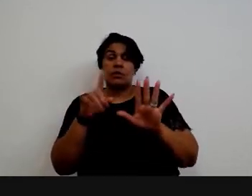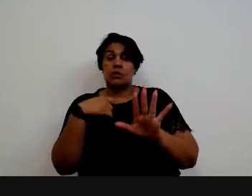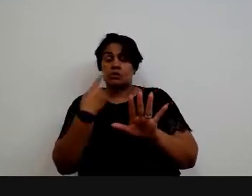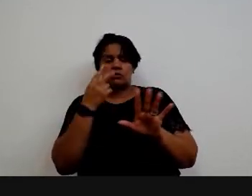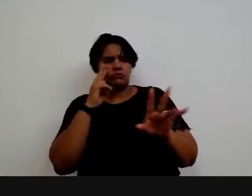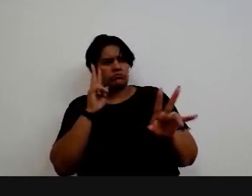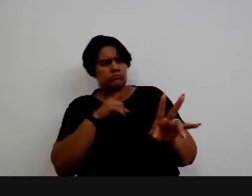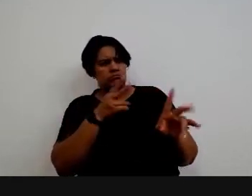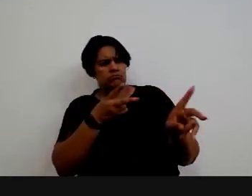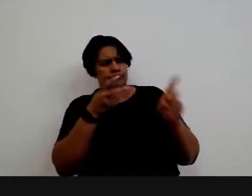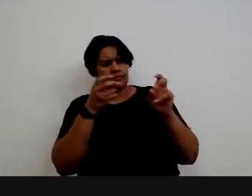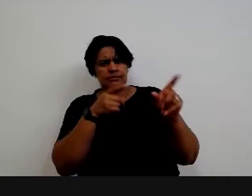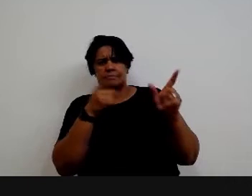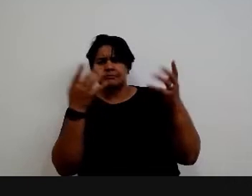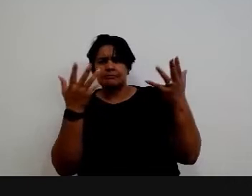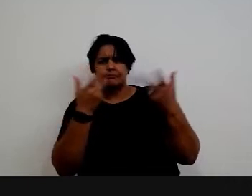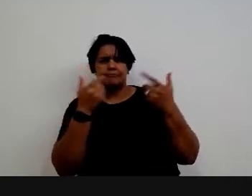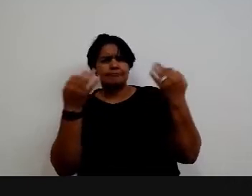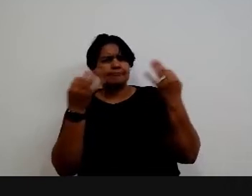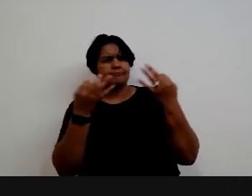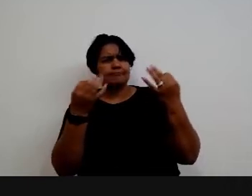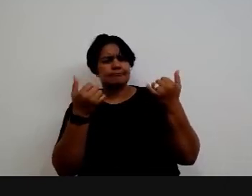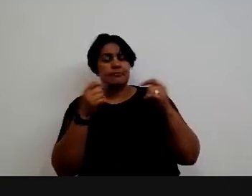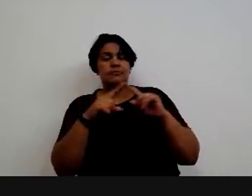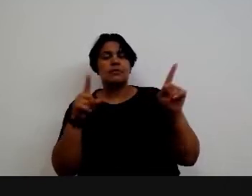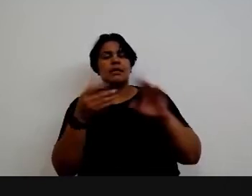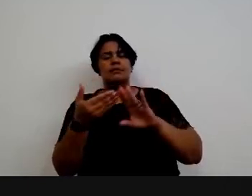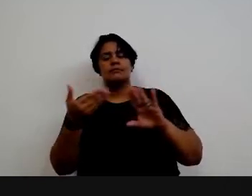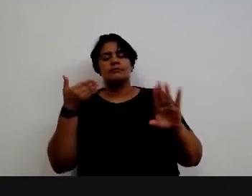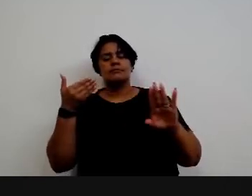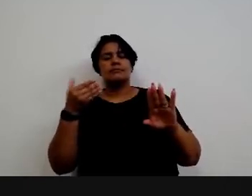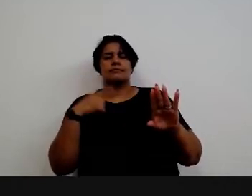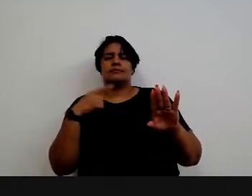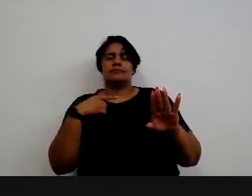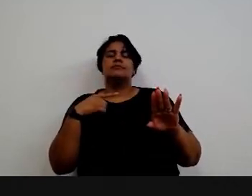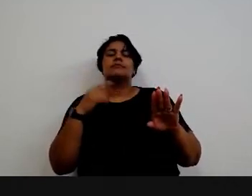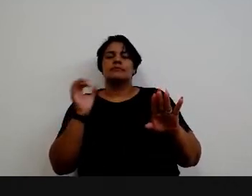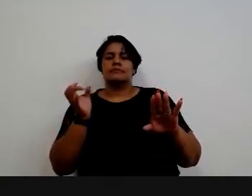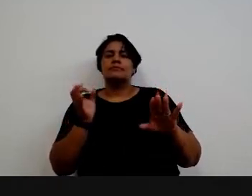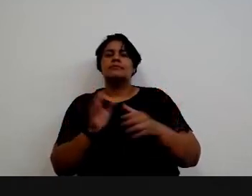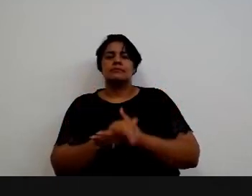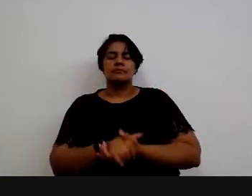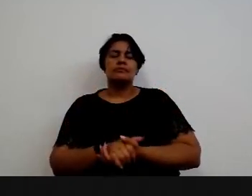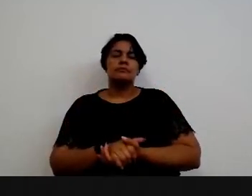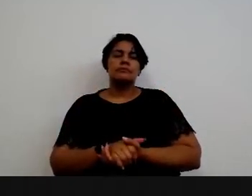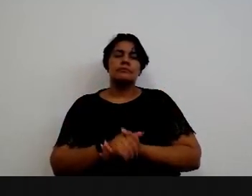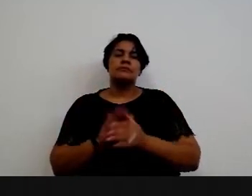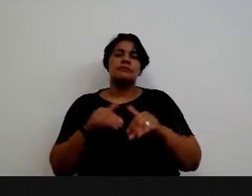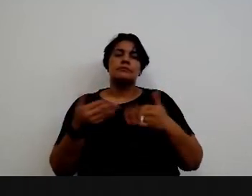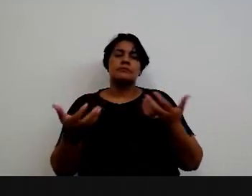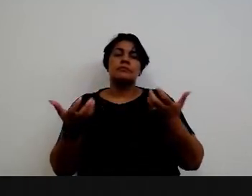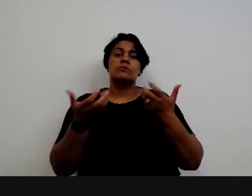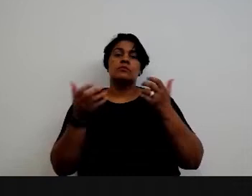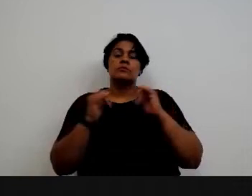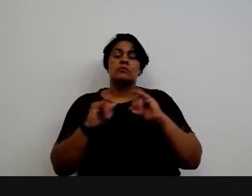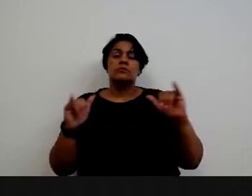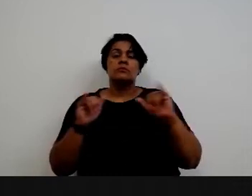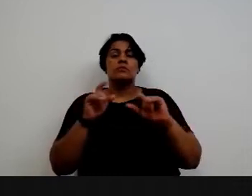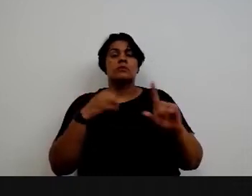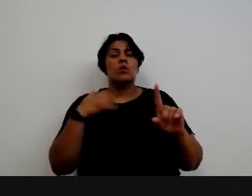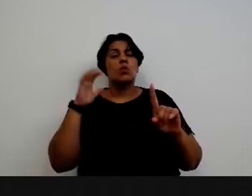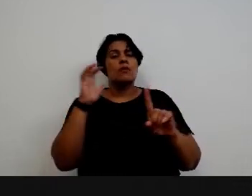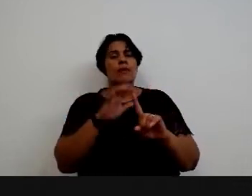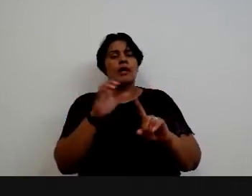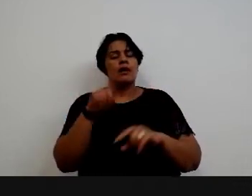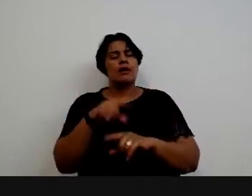vê pronto, a gente acha lindo, mas isso começou em algum momento, né? Então, eu queria trazer para vocês que o impacto